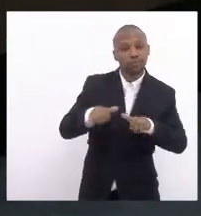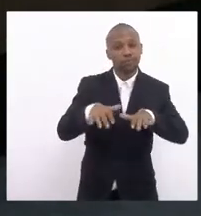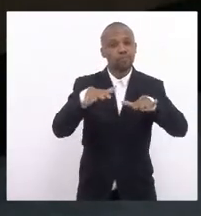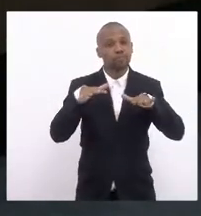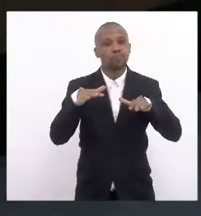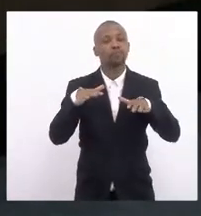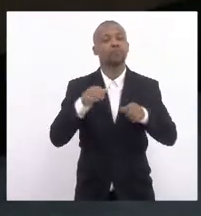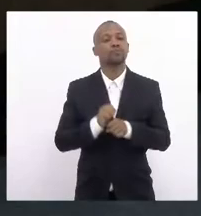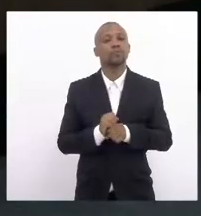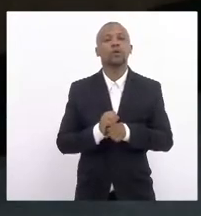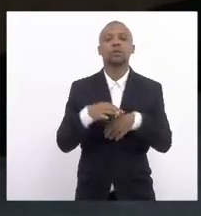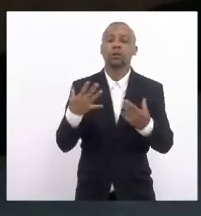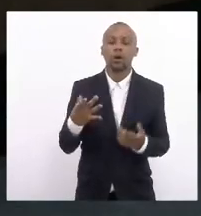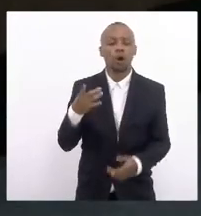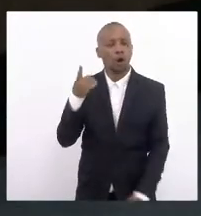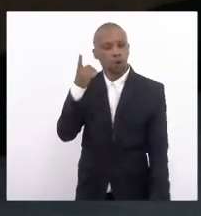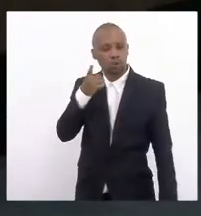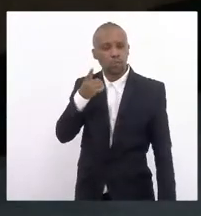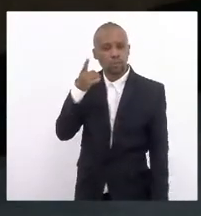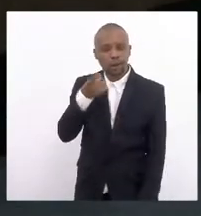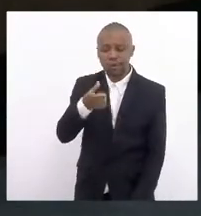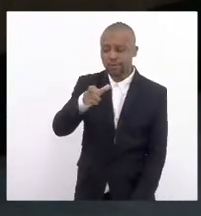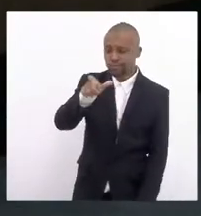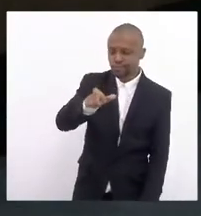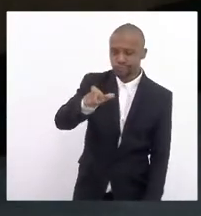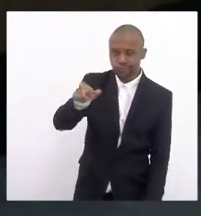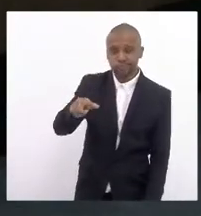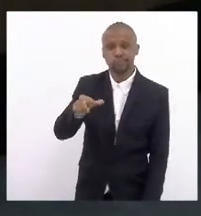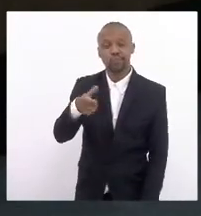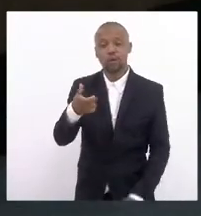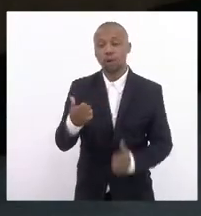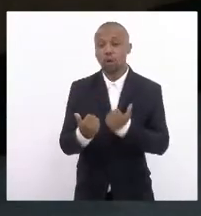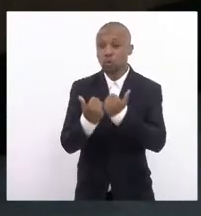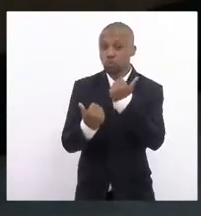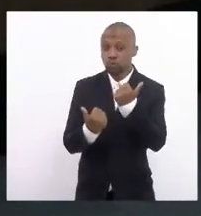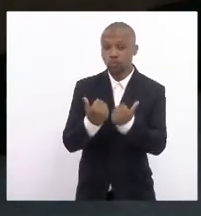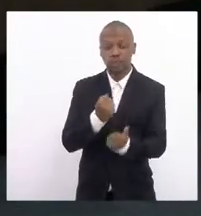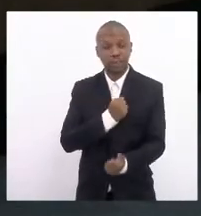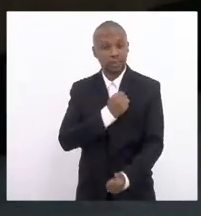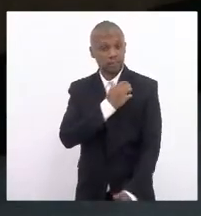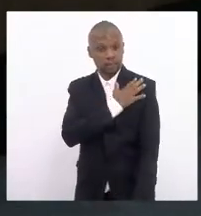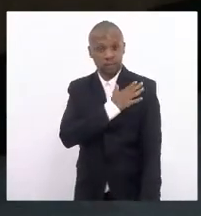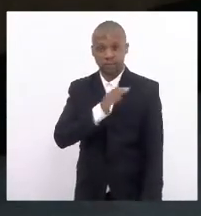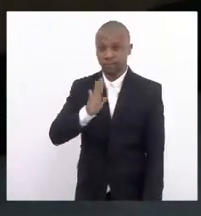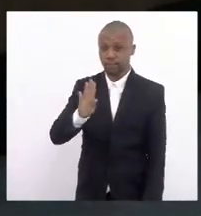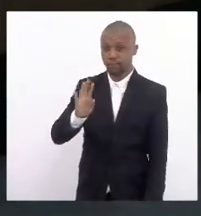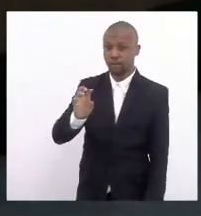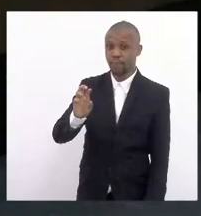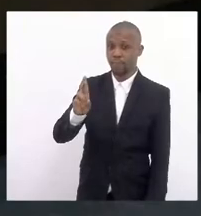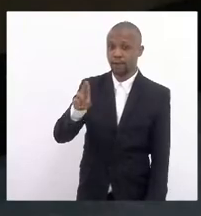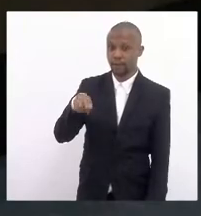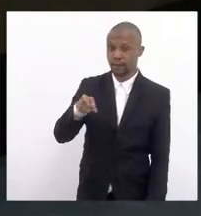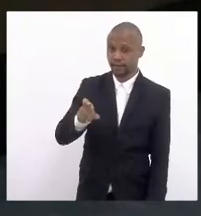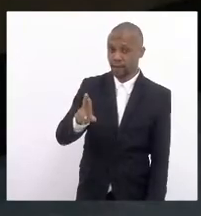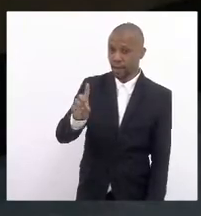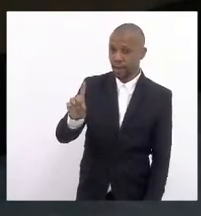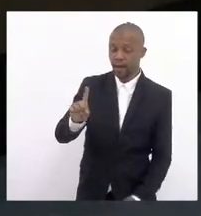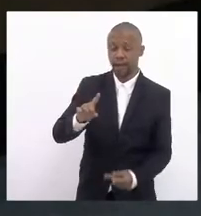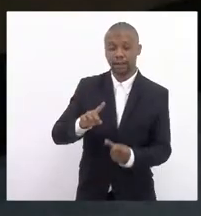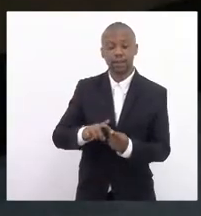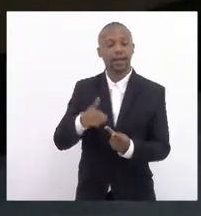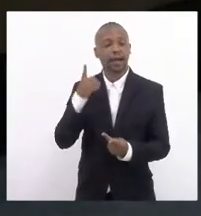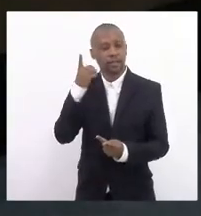procurado pelos deputados Subtenente Bernardo e pela deputada Lucinha,